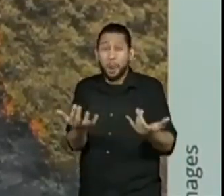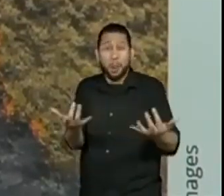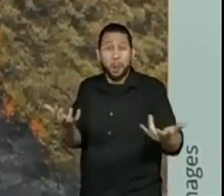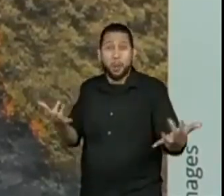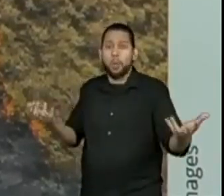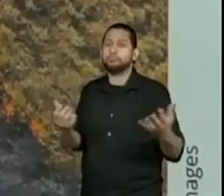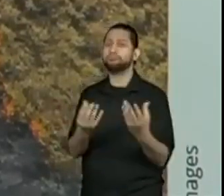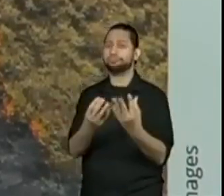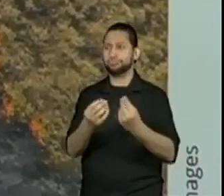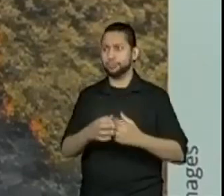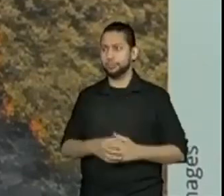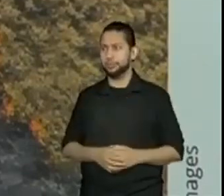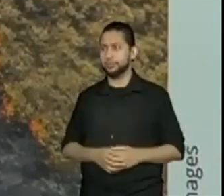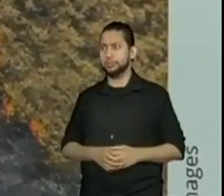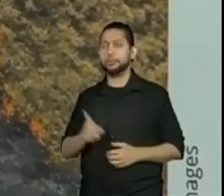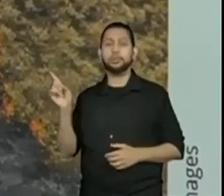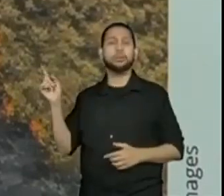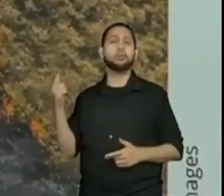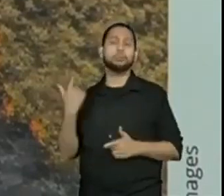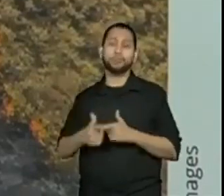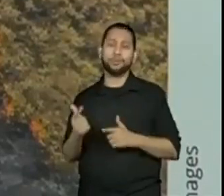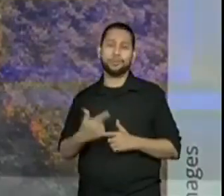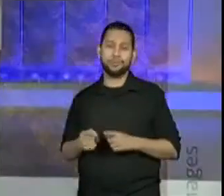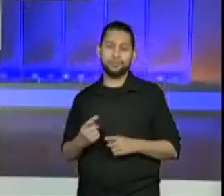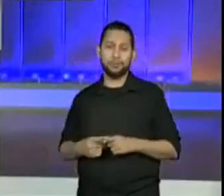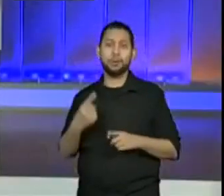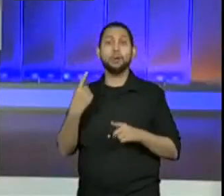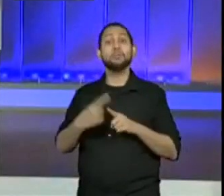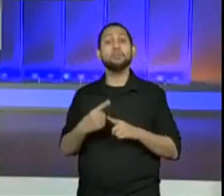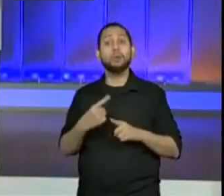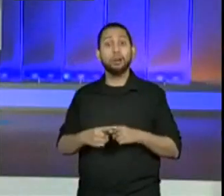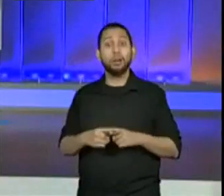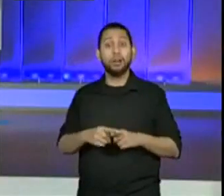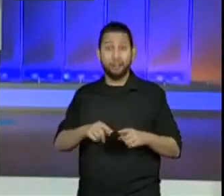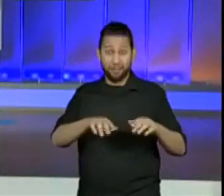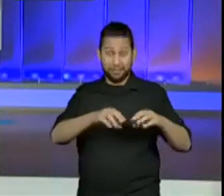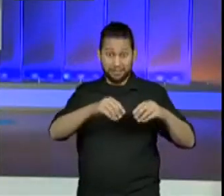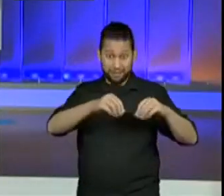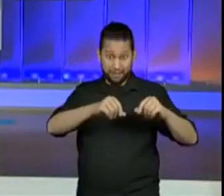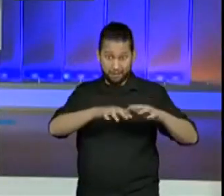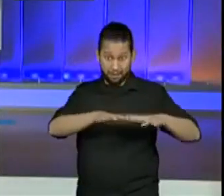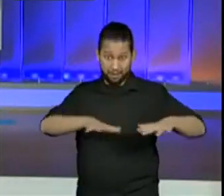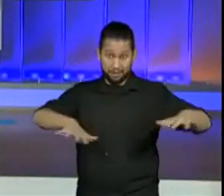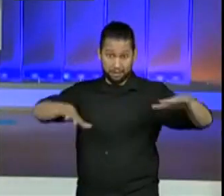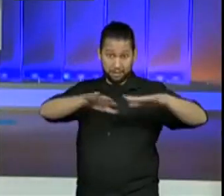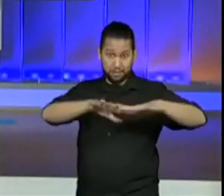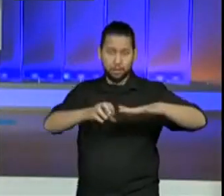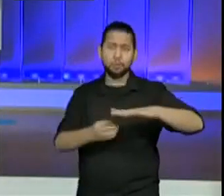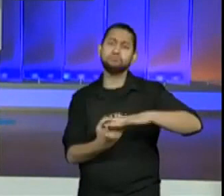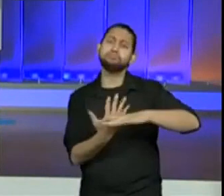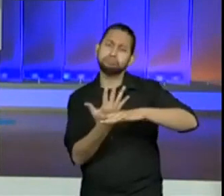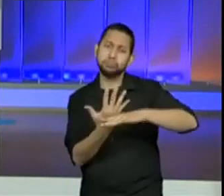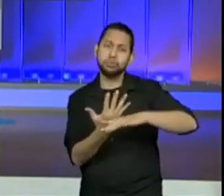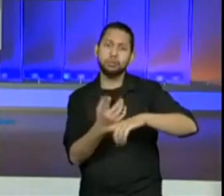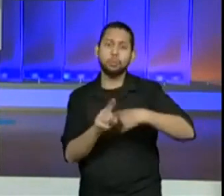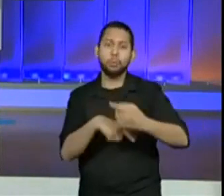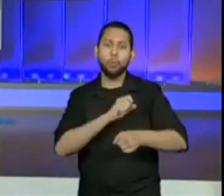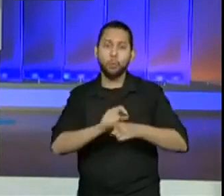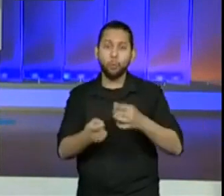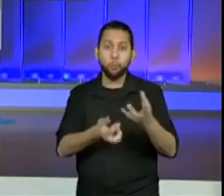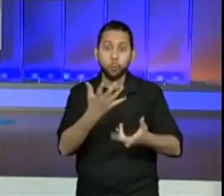Elenir diz, grande problema, pois pode tornar em deserto todo o solo que era antes